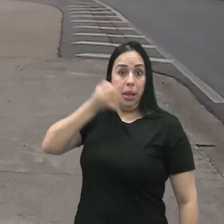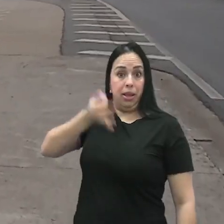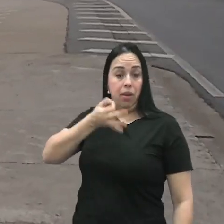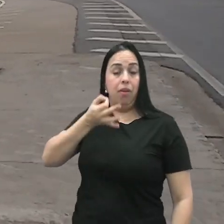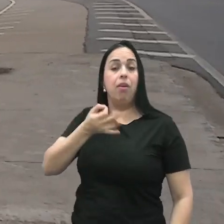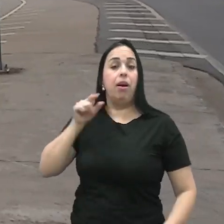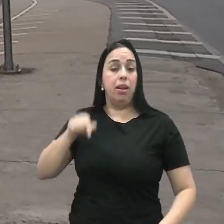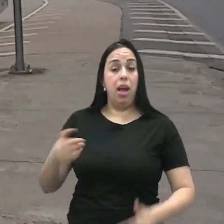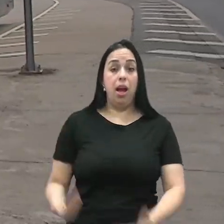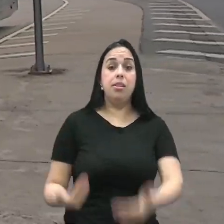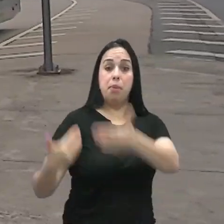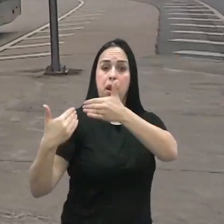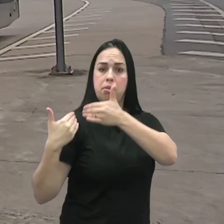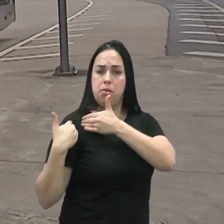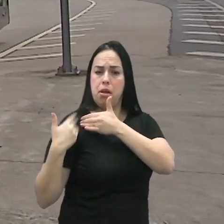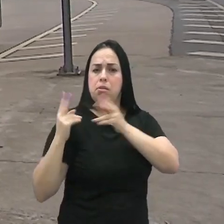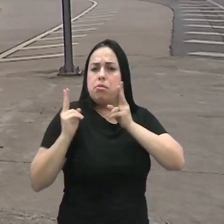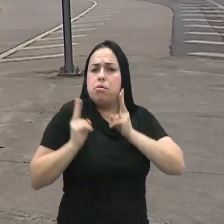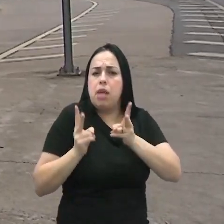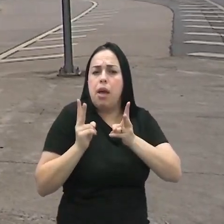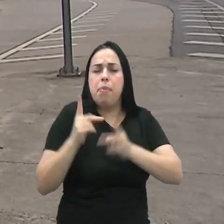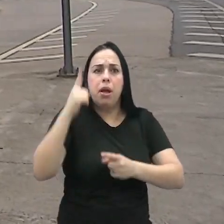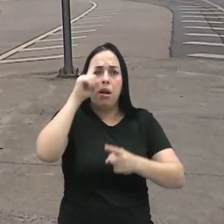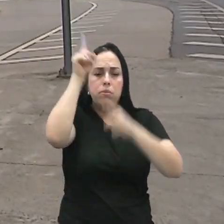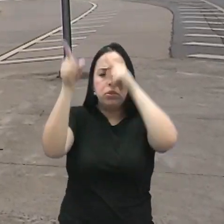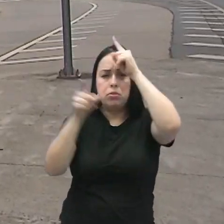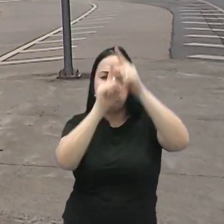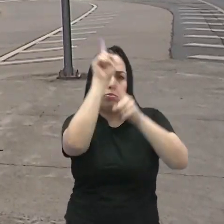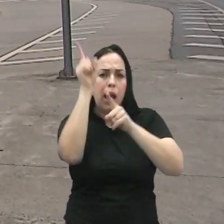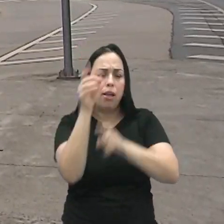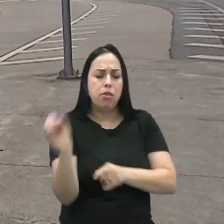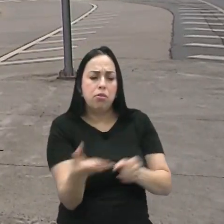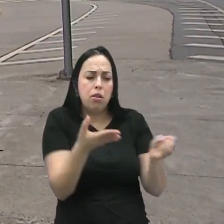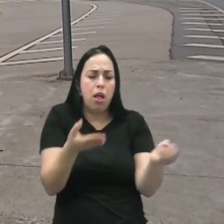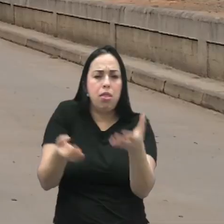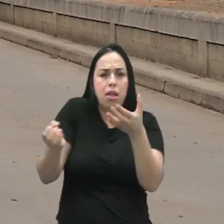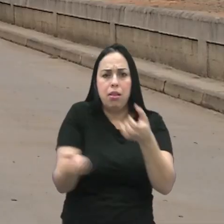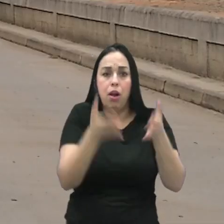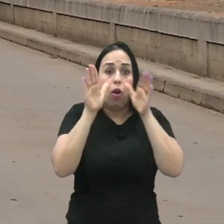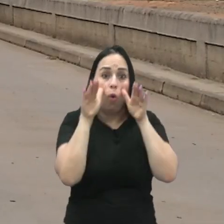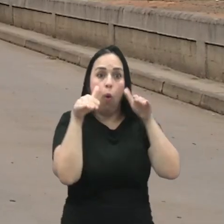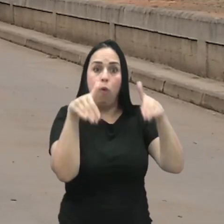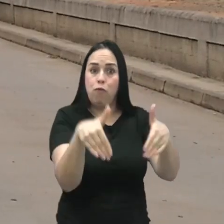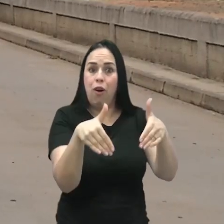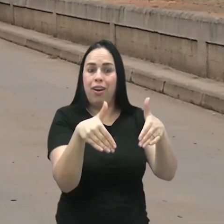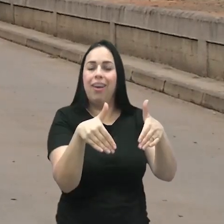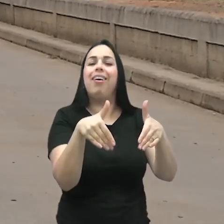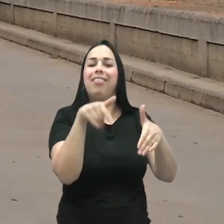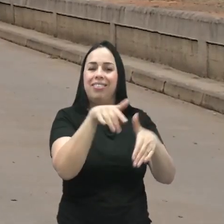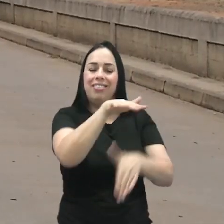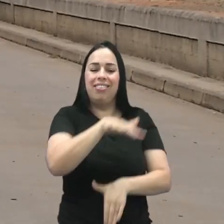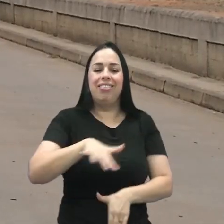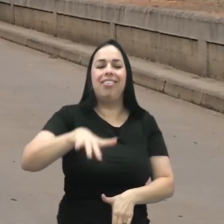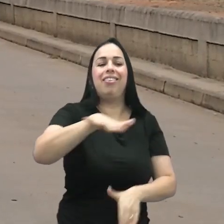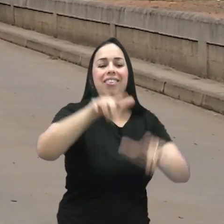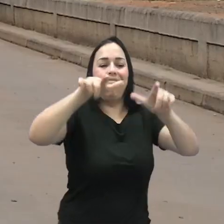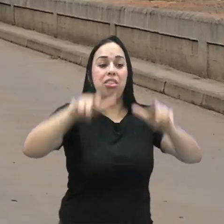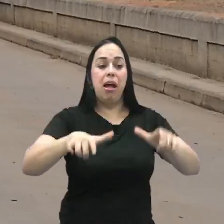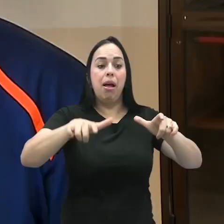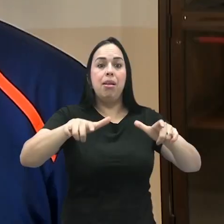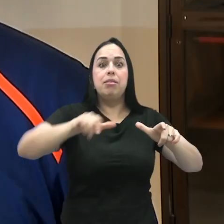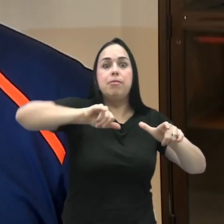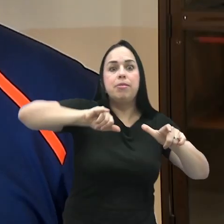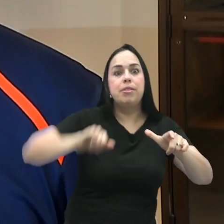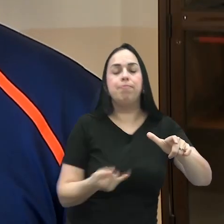é papel dos vereadores sugerirem ideias sustentáveis e inovadoras, focadas no melhor aproveitamento do espaço